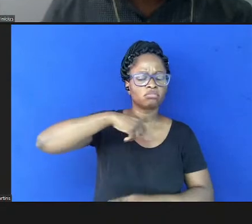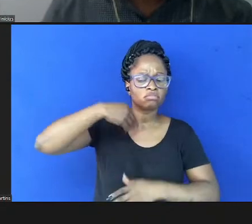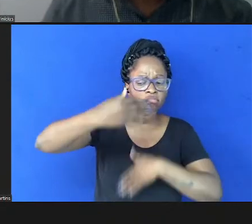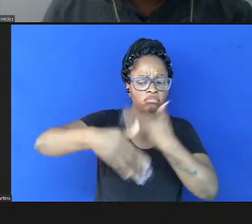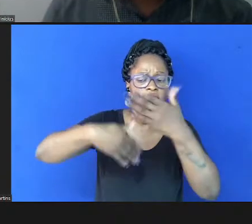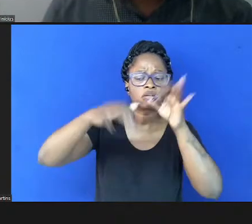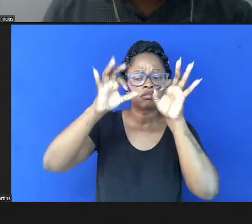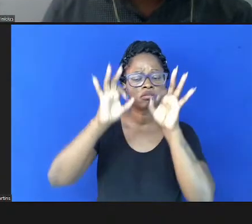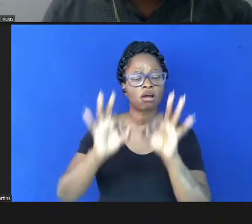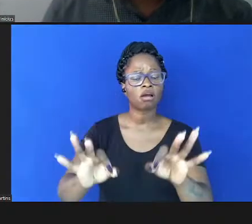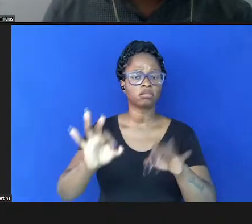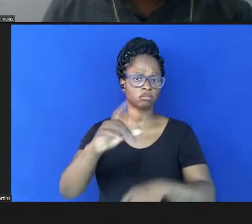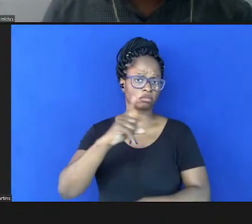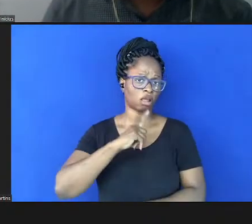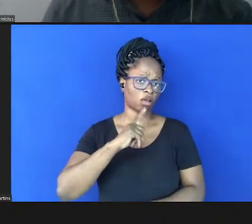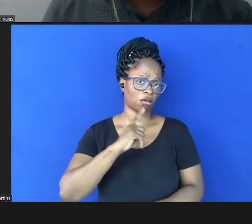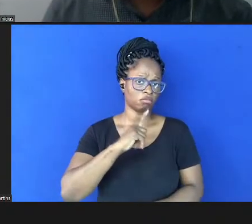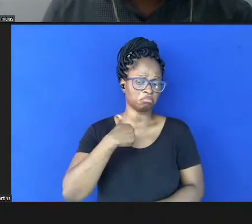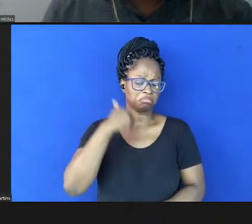e